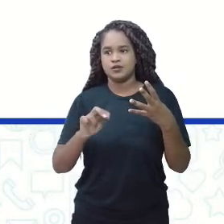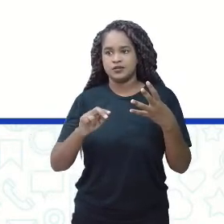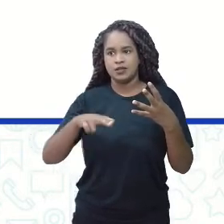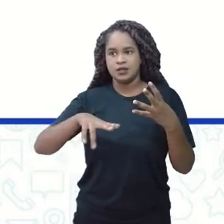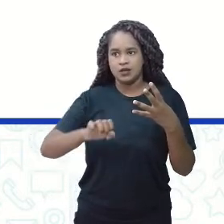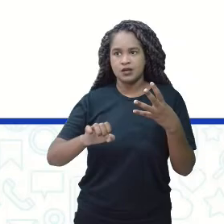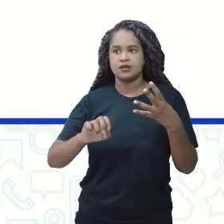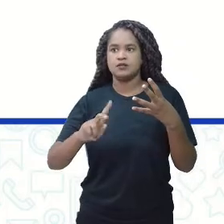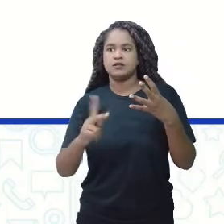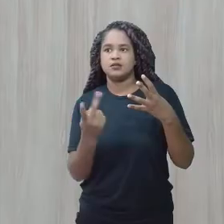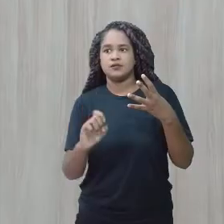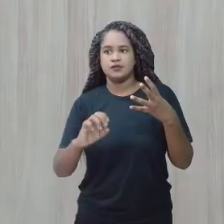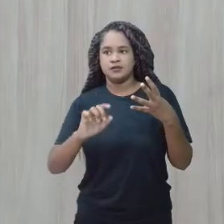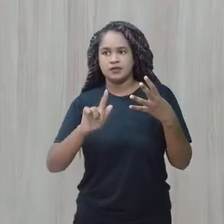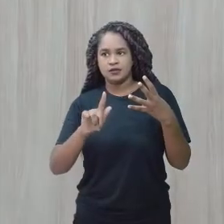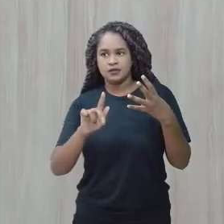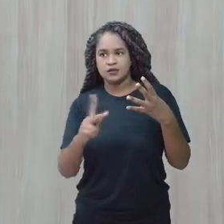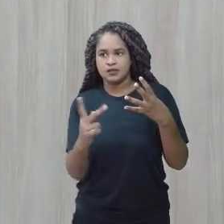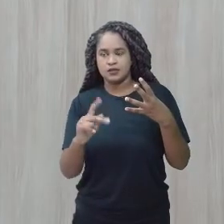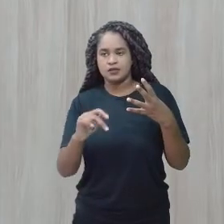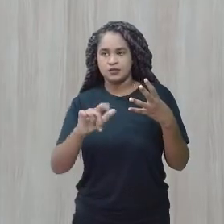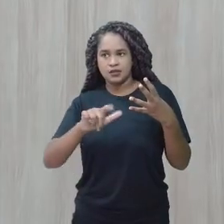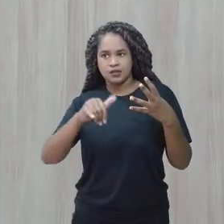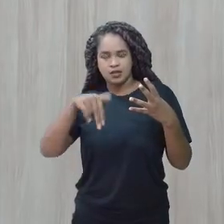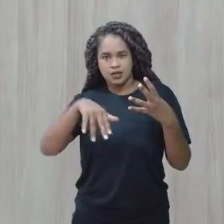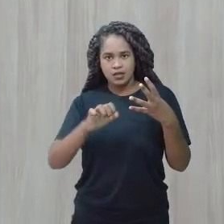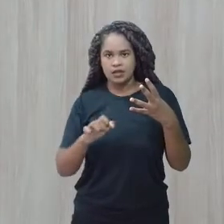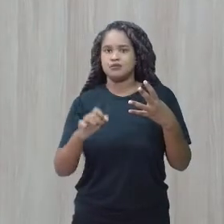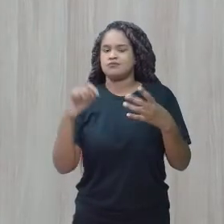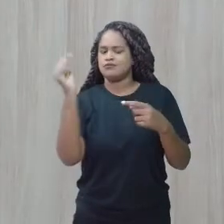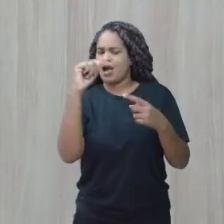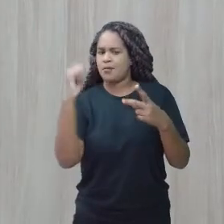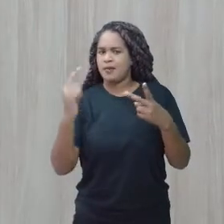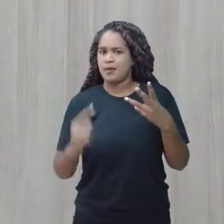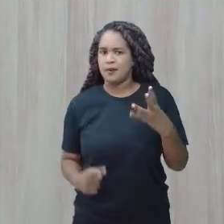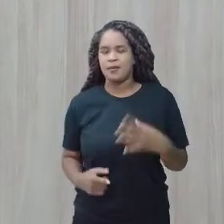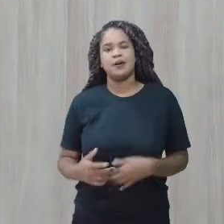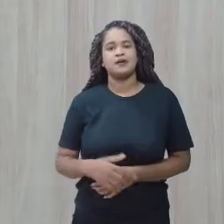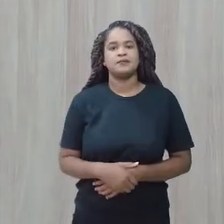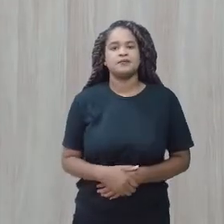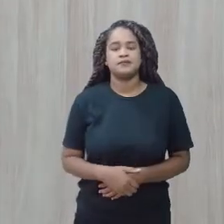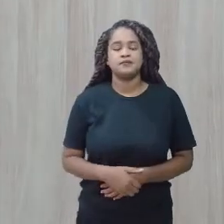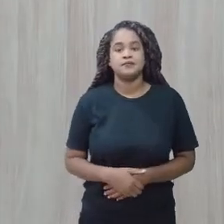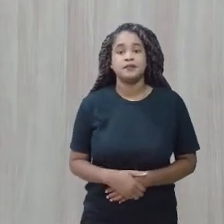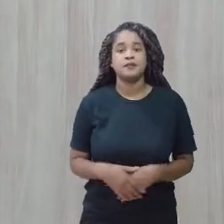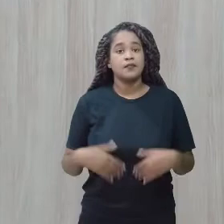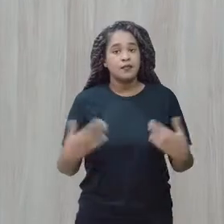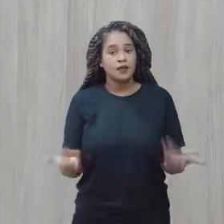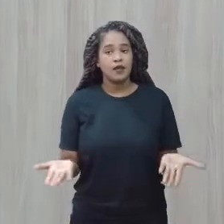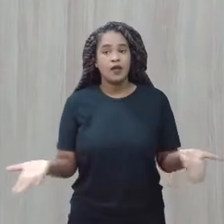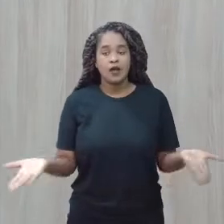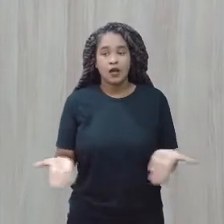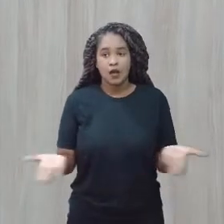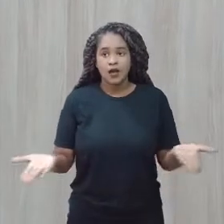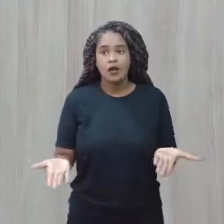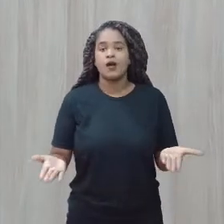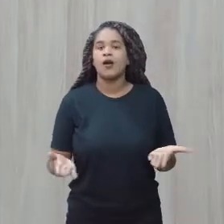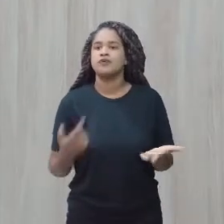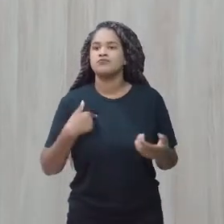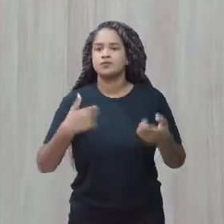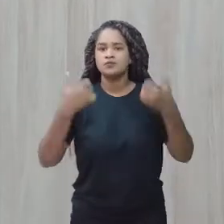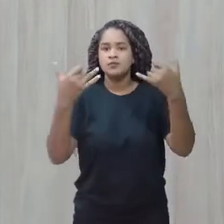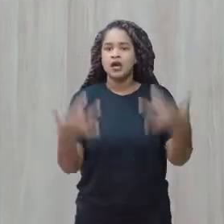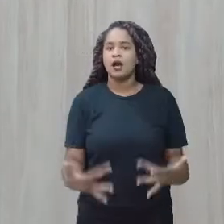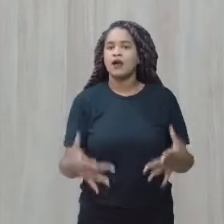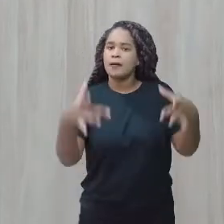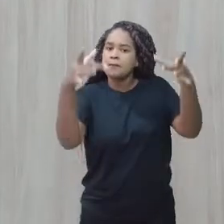bem americanizado agora. Minha professora de inglês, se estivesse vendo um negócio desse, estaria muito feliz. Vamos embora, eu vou falar um pouquinho sobre o que é cada uma